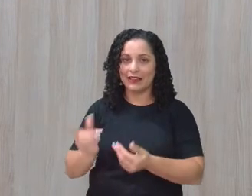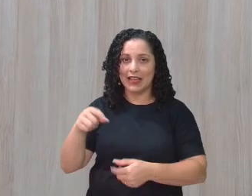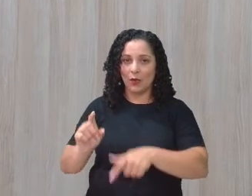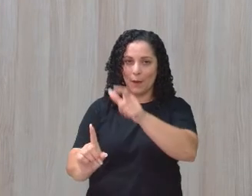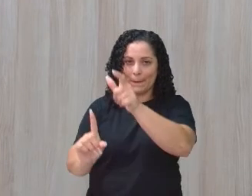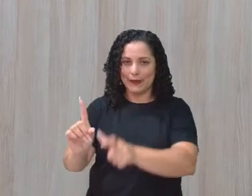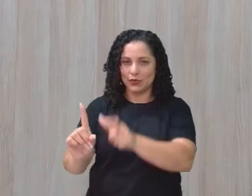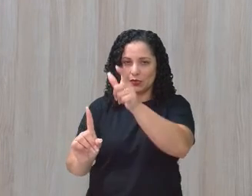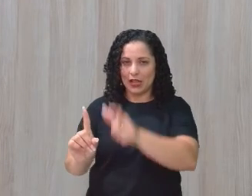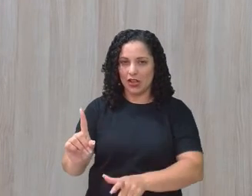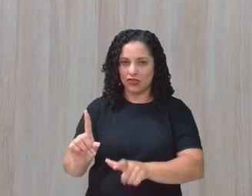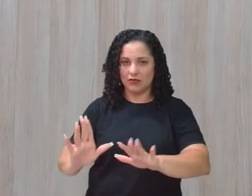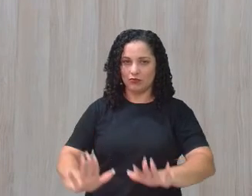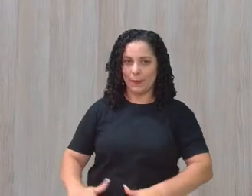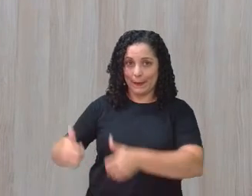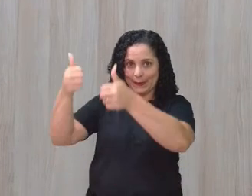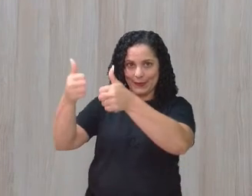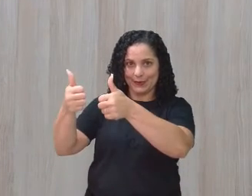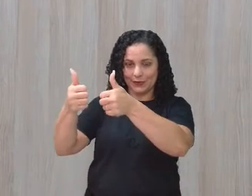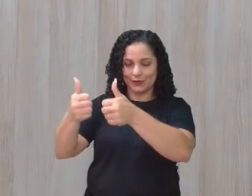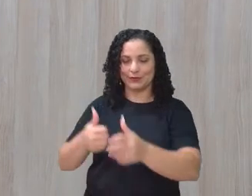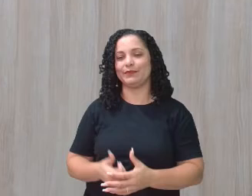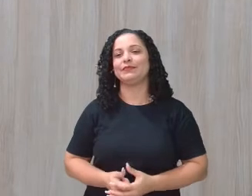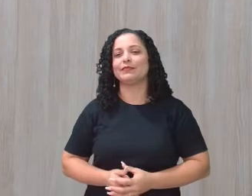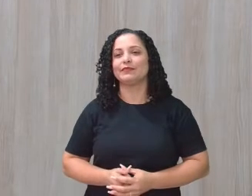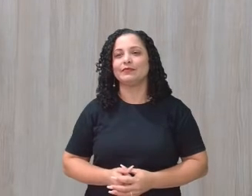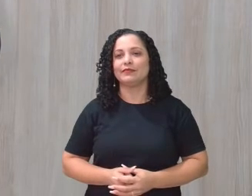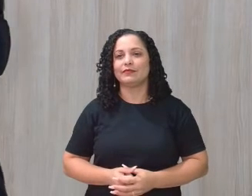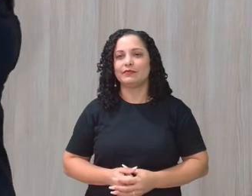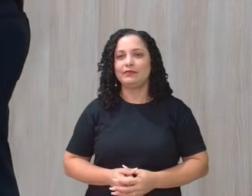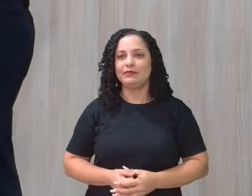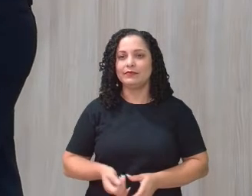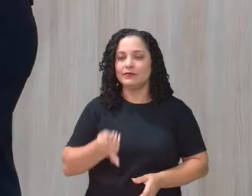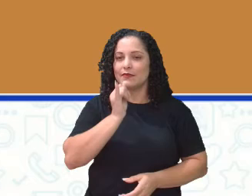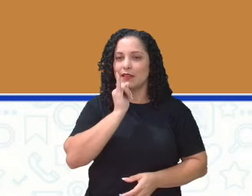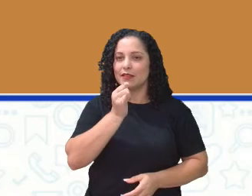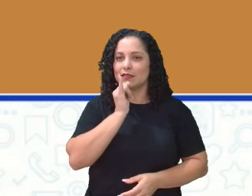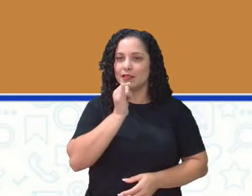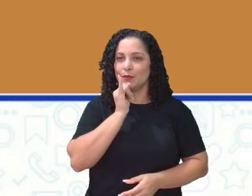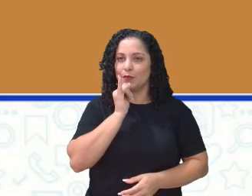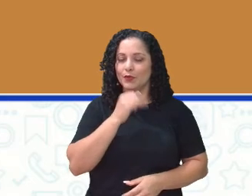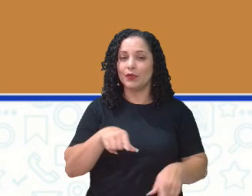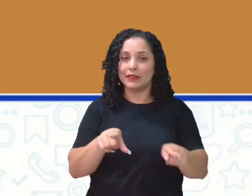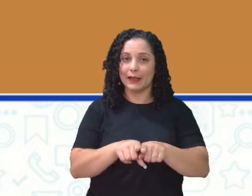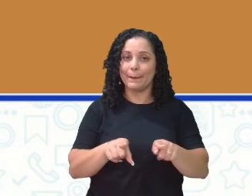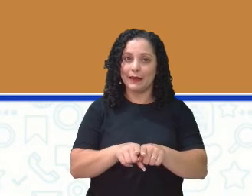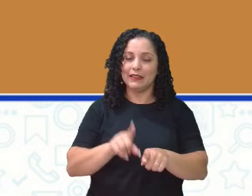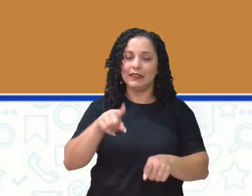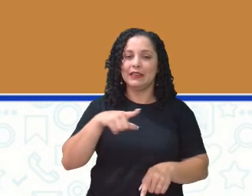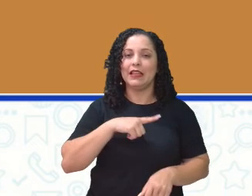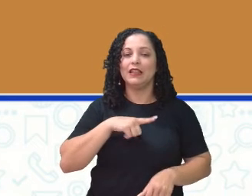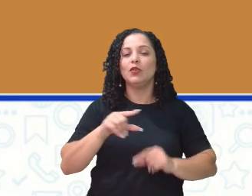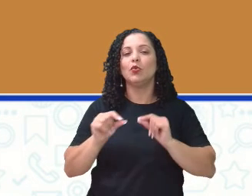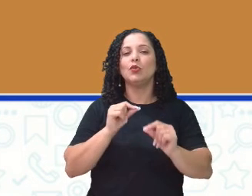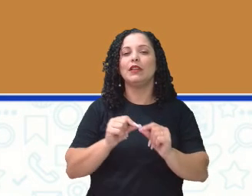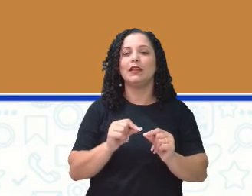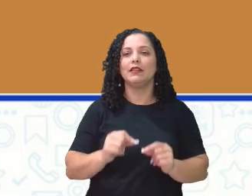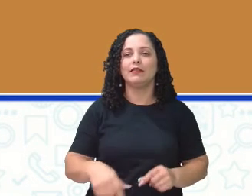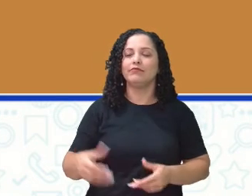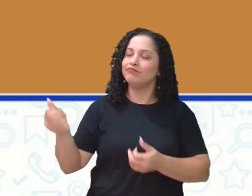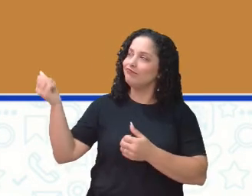personagem mais complexa, tá certo? O que mais? Dentro das personagens redondas, a gente tem aqueles que